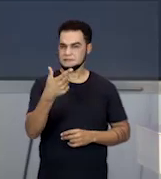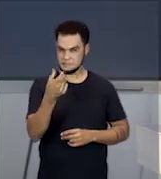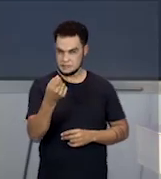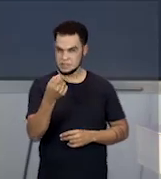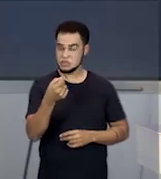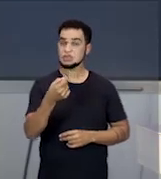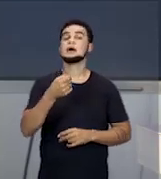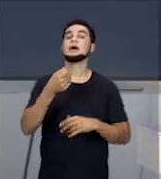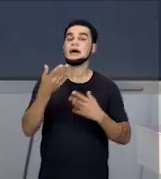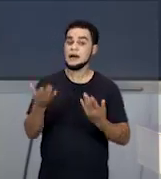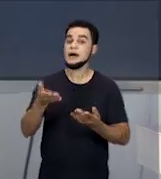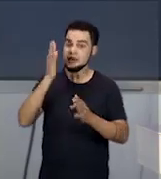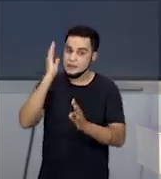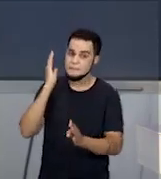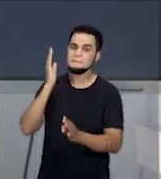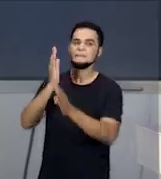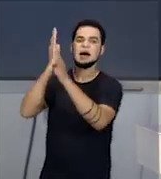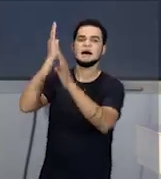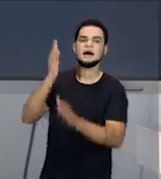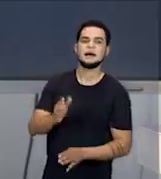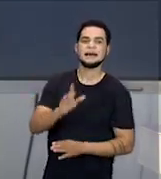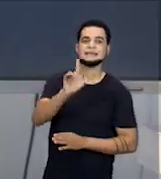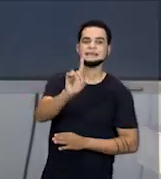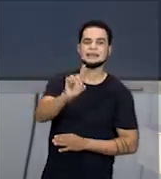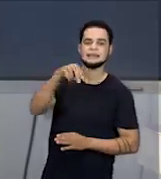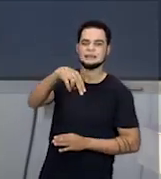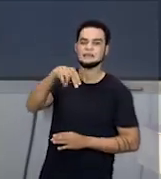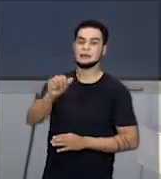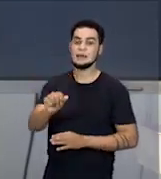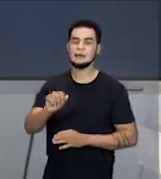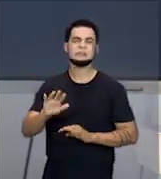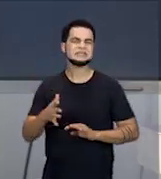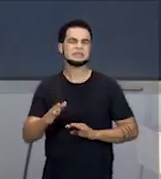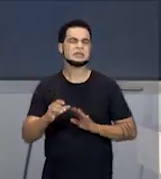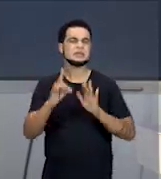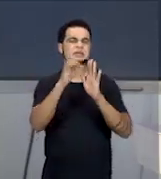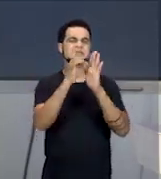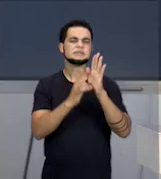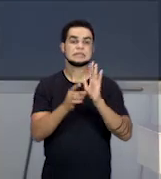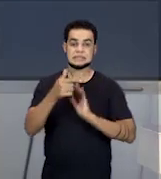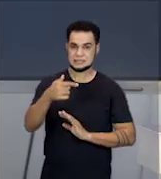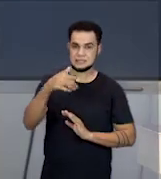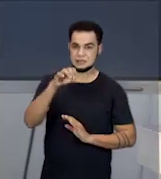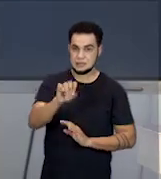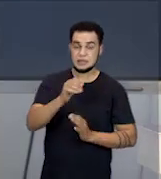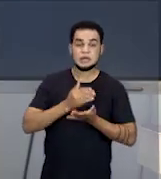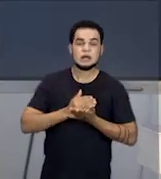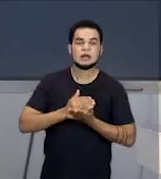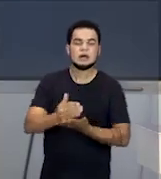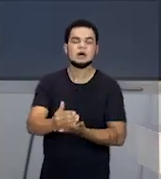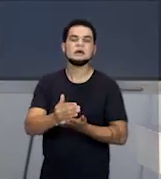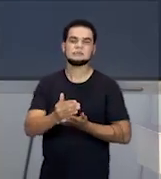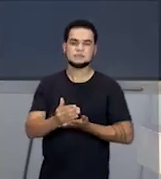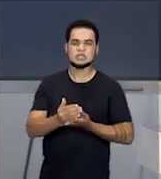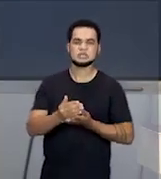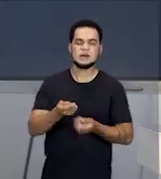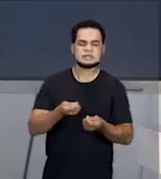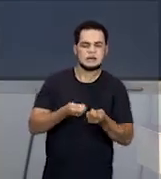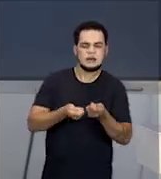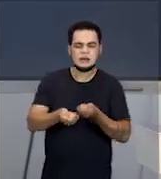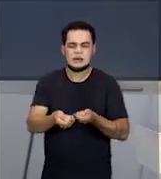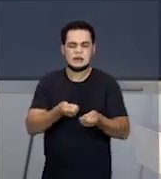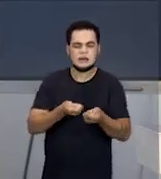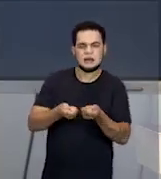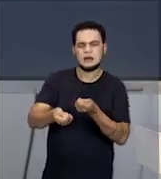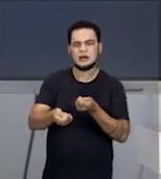descoberta do DNA e mais precisamente na década de 70, começou-se então a manipulação